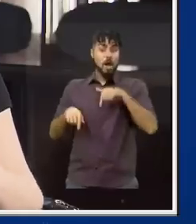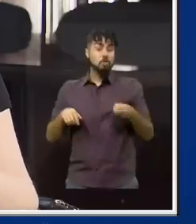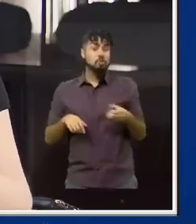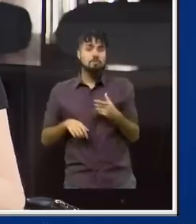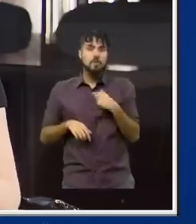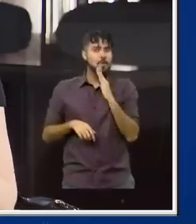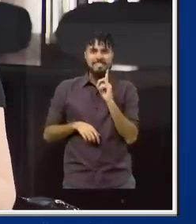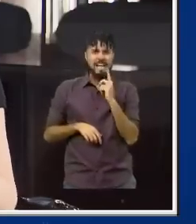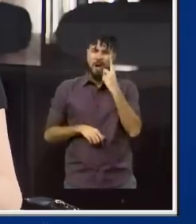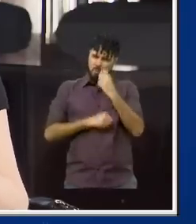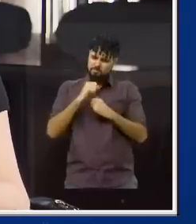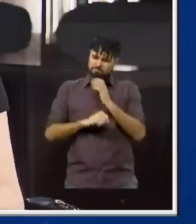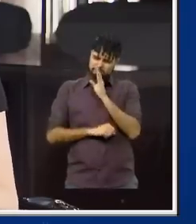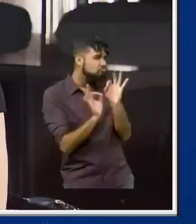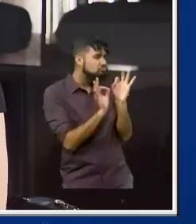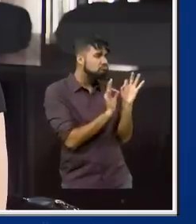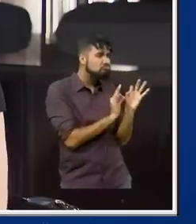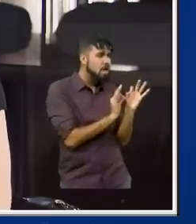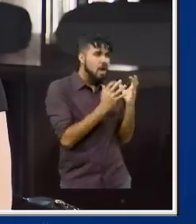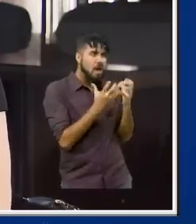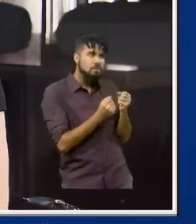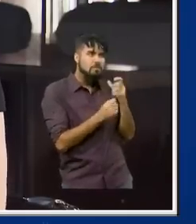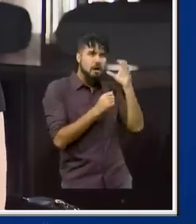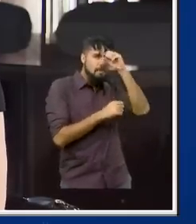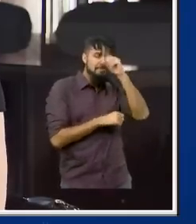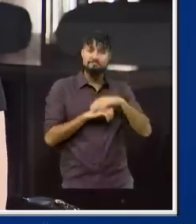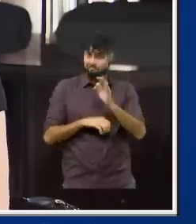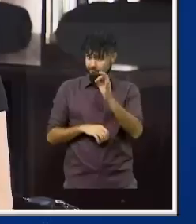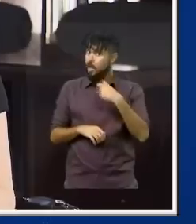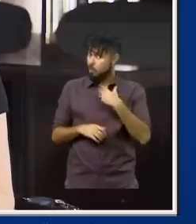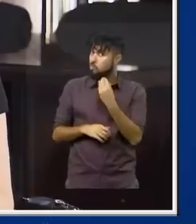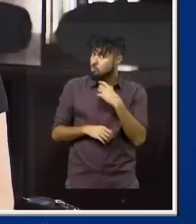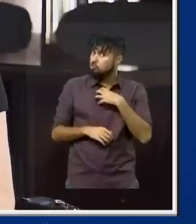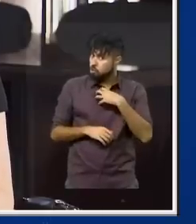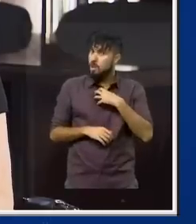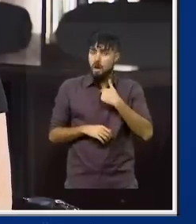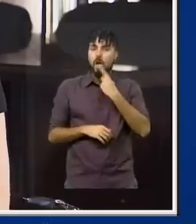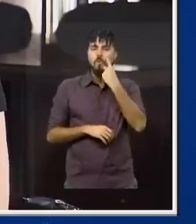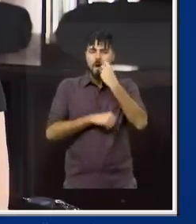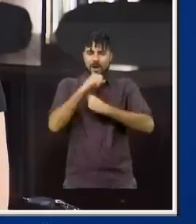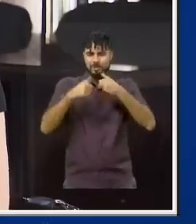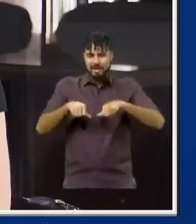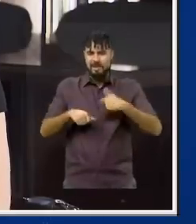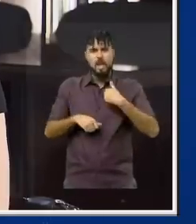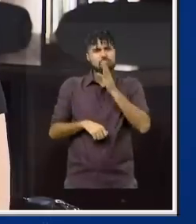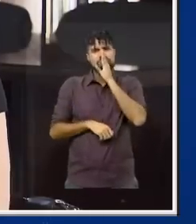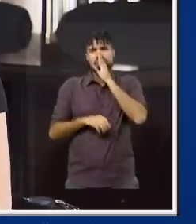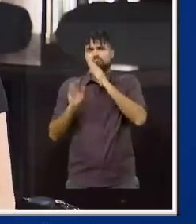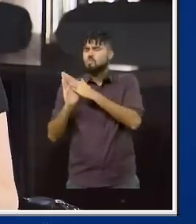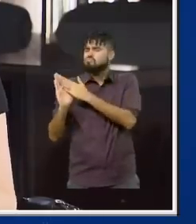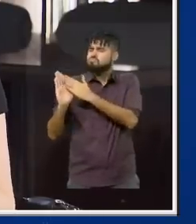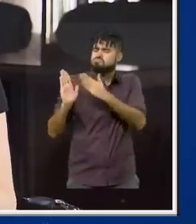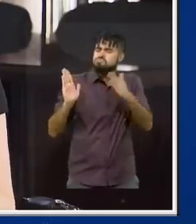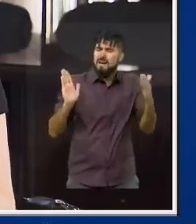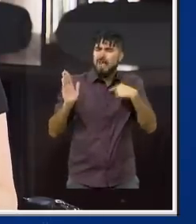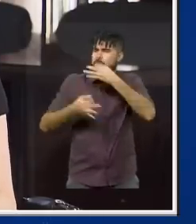ter Simone tebet essa e esse nível de mulher na política é melhor não ter mulher nenhuma Porque mulher